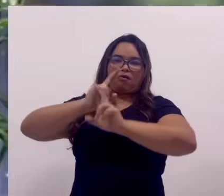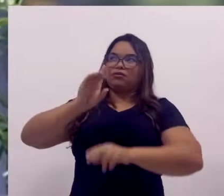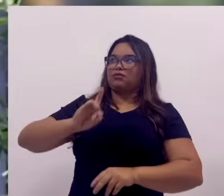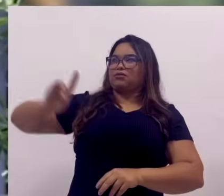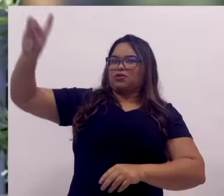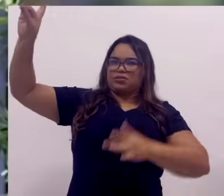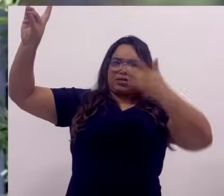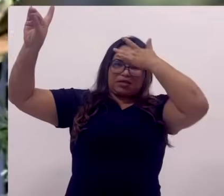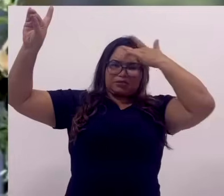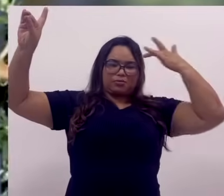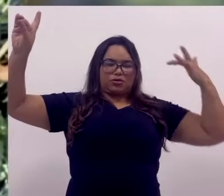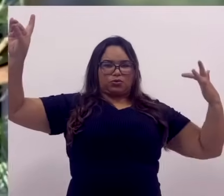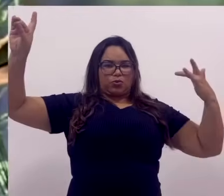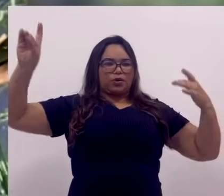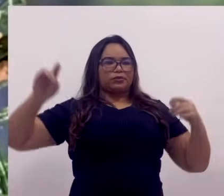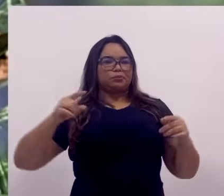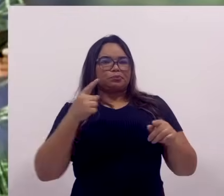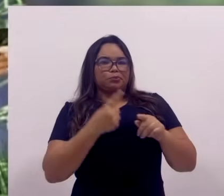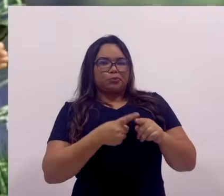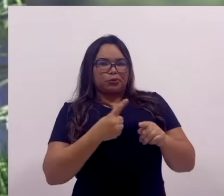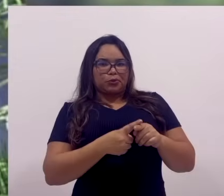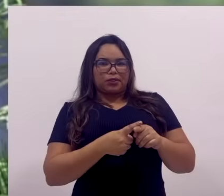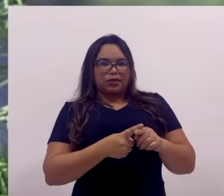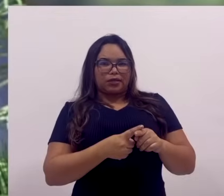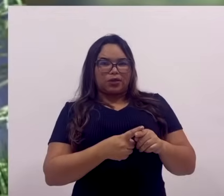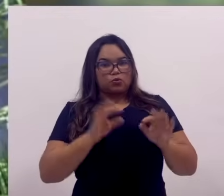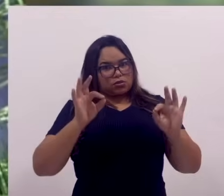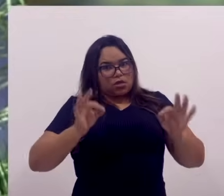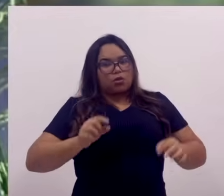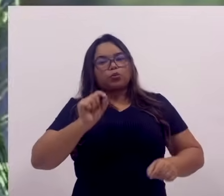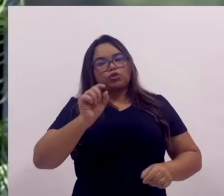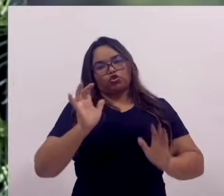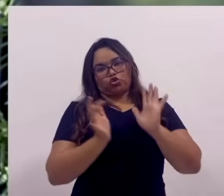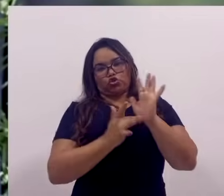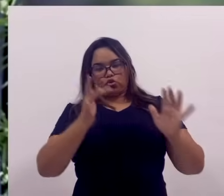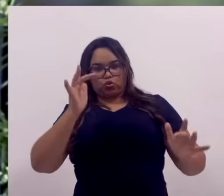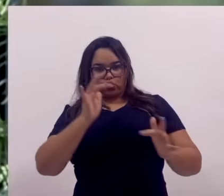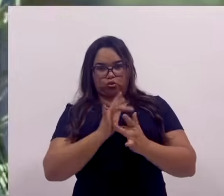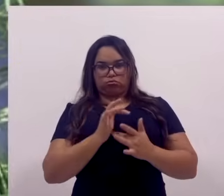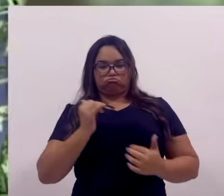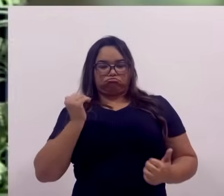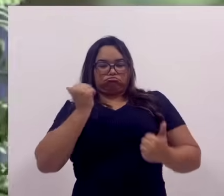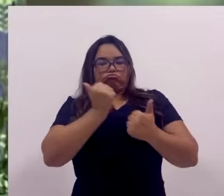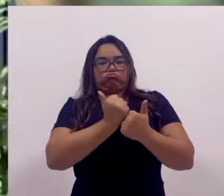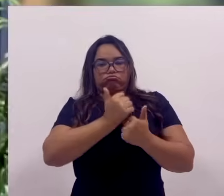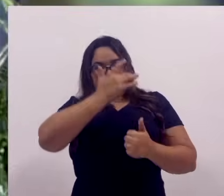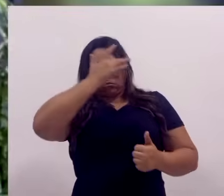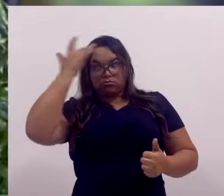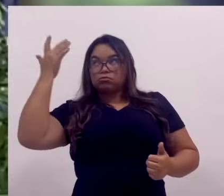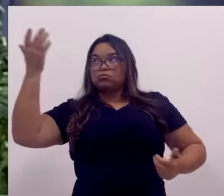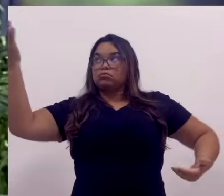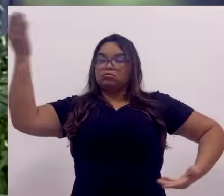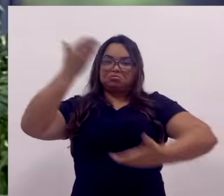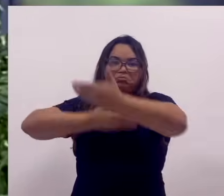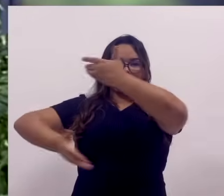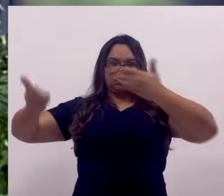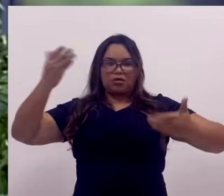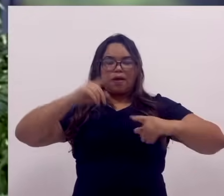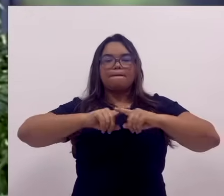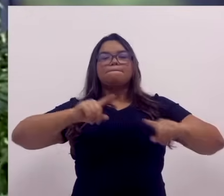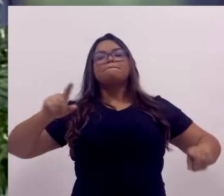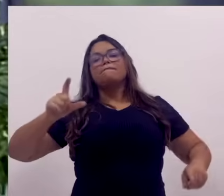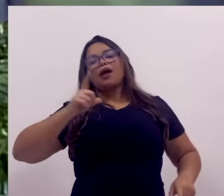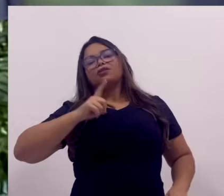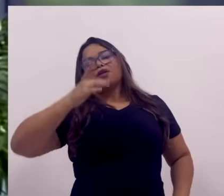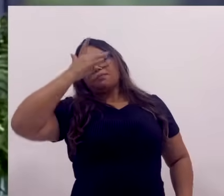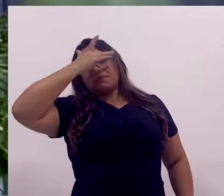de Deus e de Cristo para o homem. E isso era um problema. E o povo foi elogiado por ser